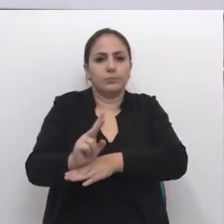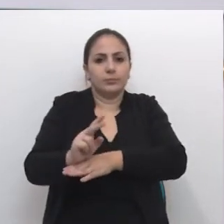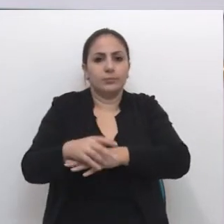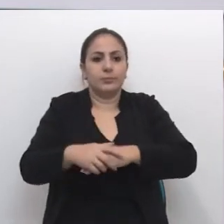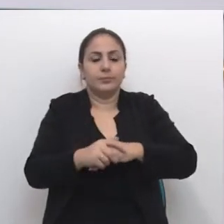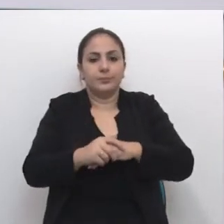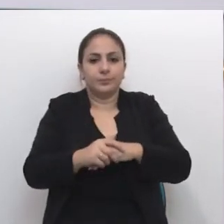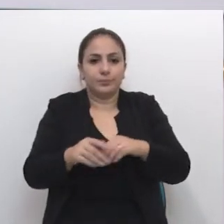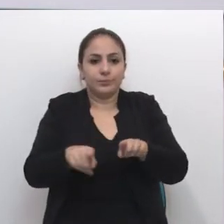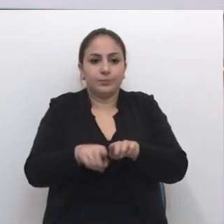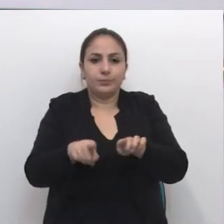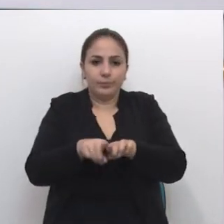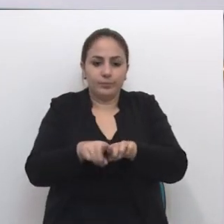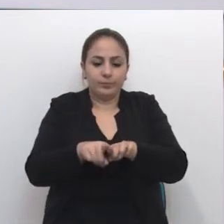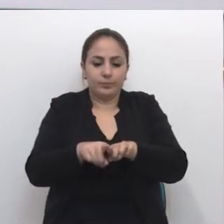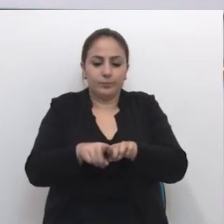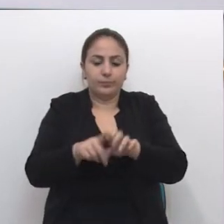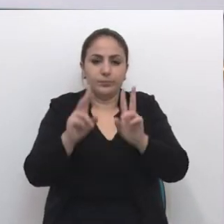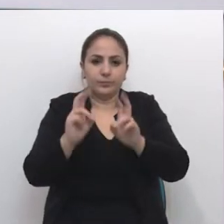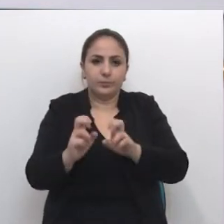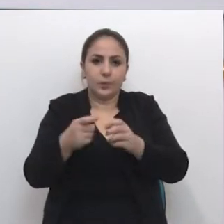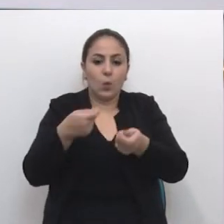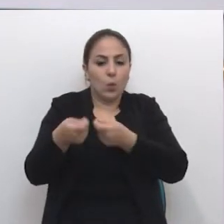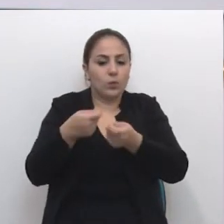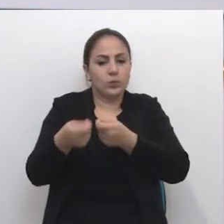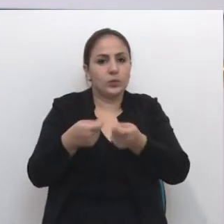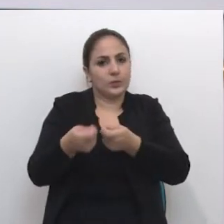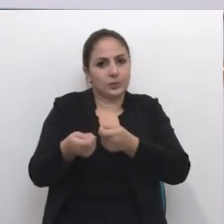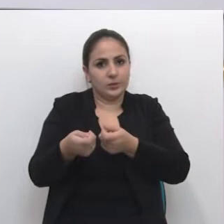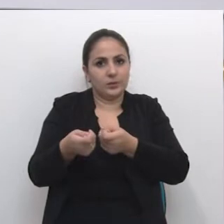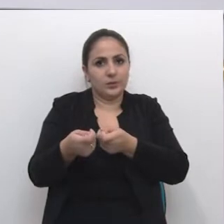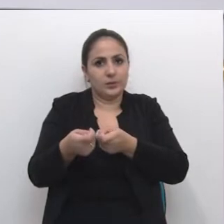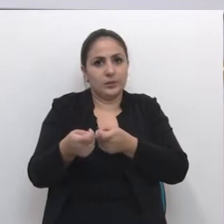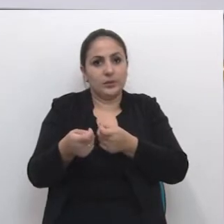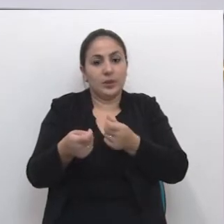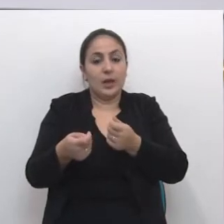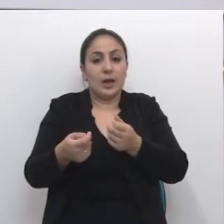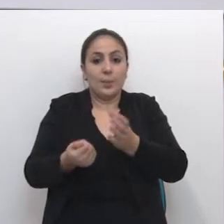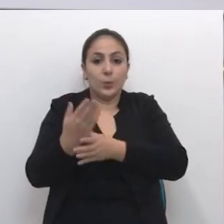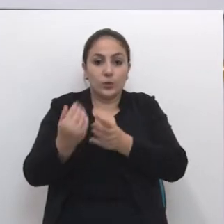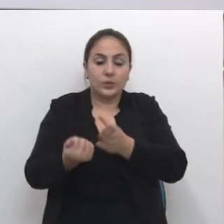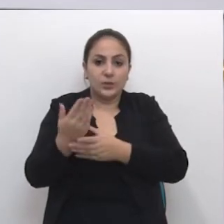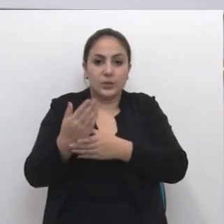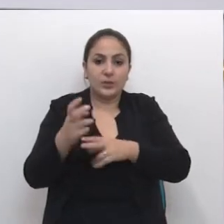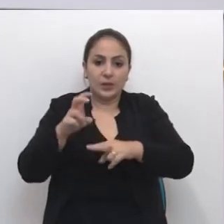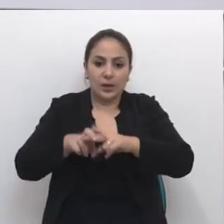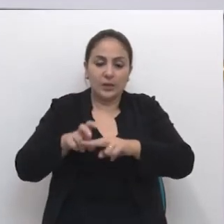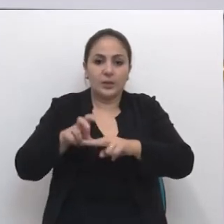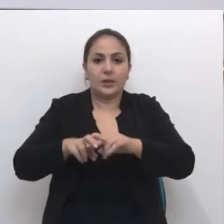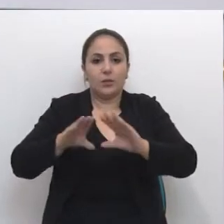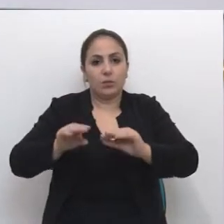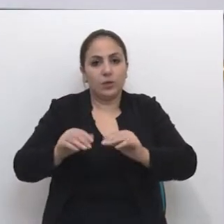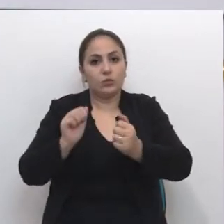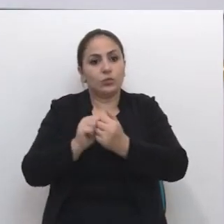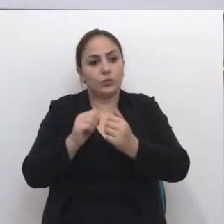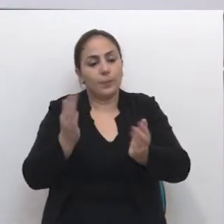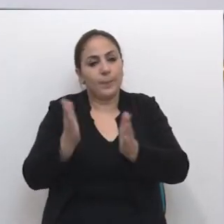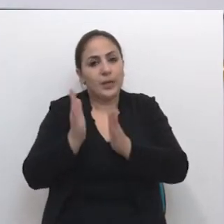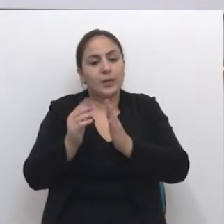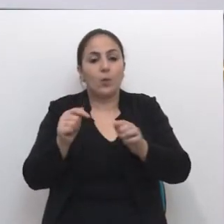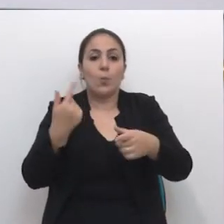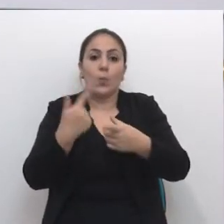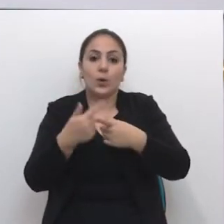que até mesmo o controle da fabricação das cadeirinhas, que vem em paralelo com essa